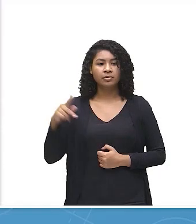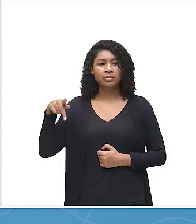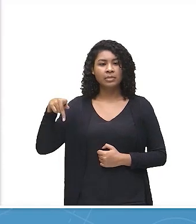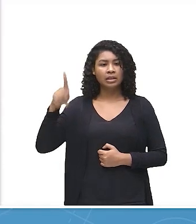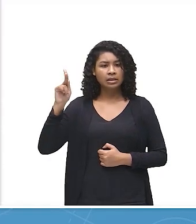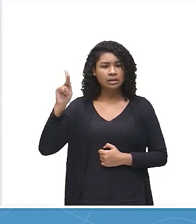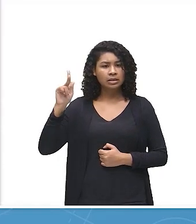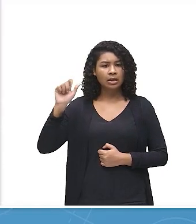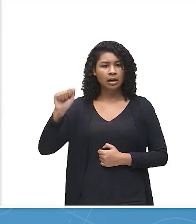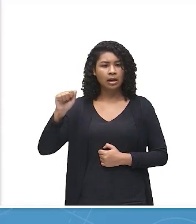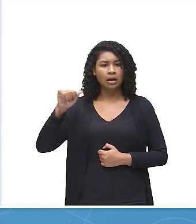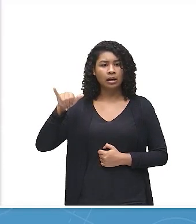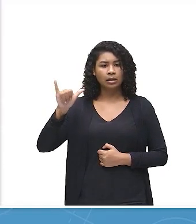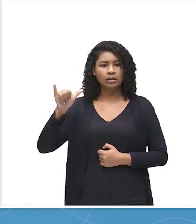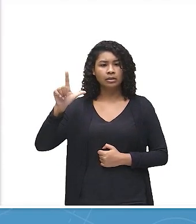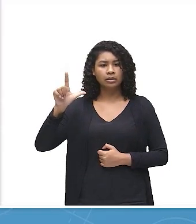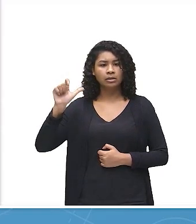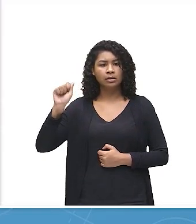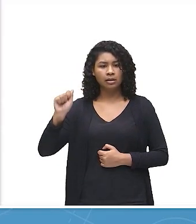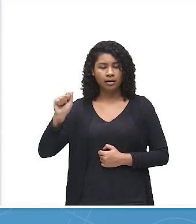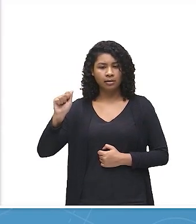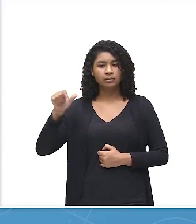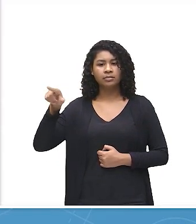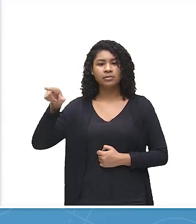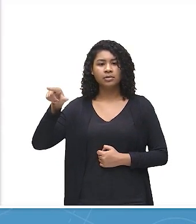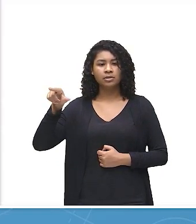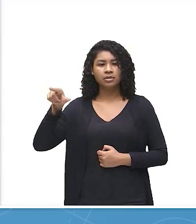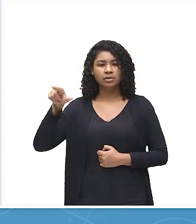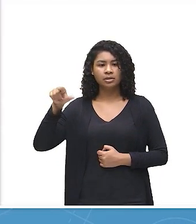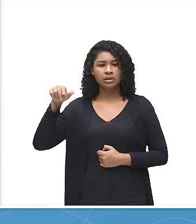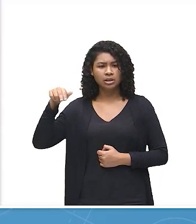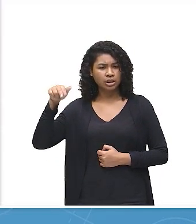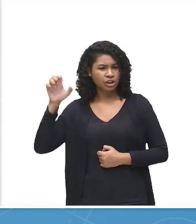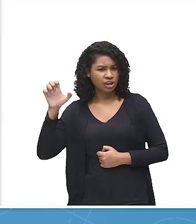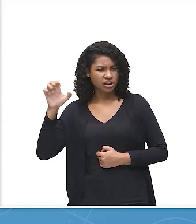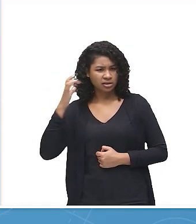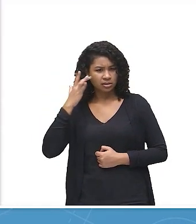letra D, que é a letra D.